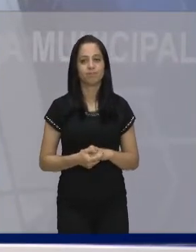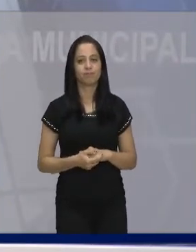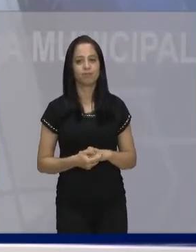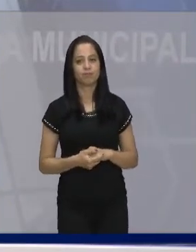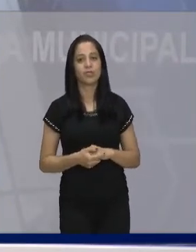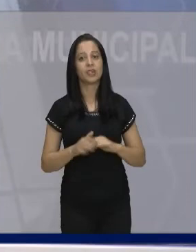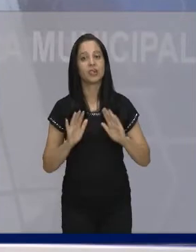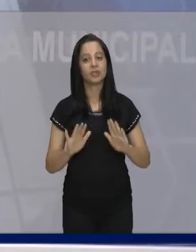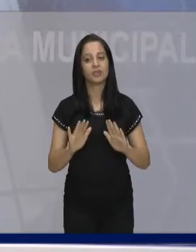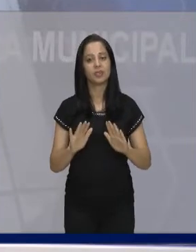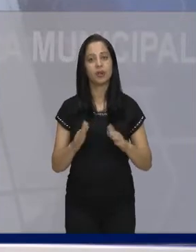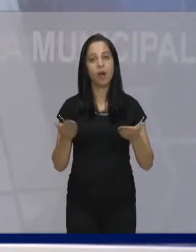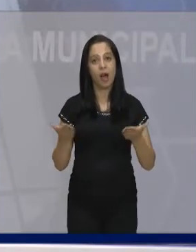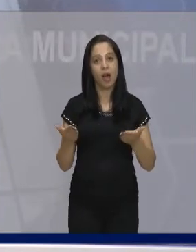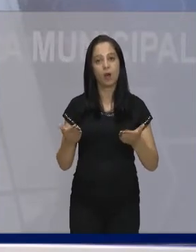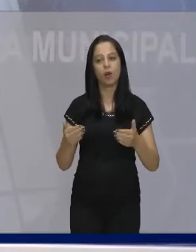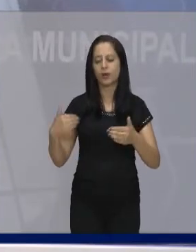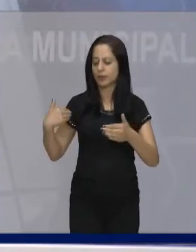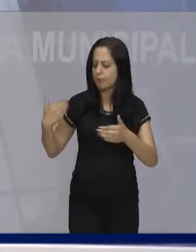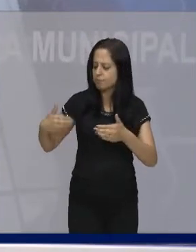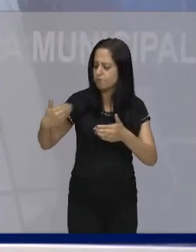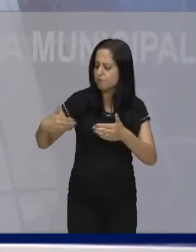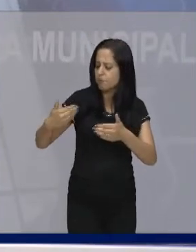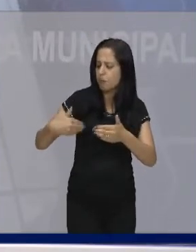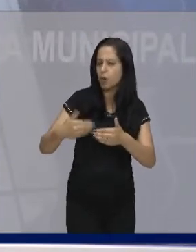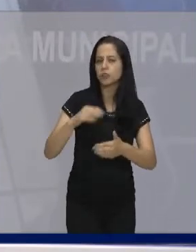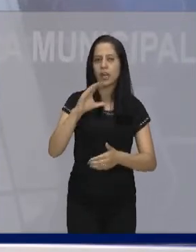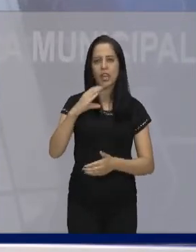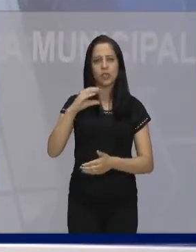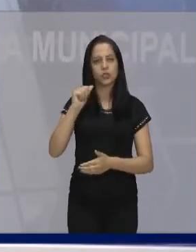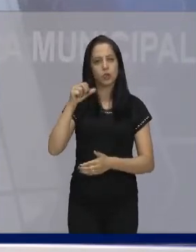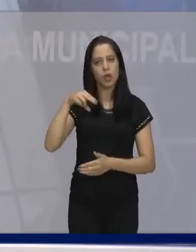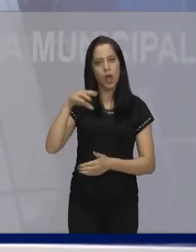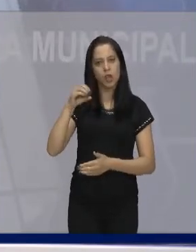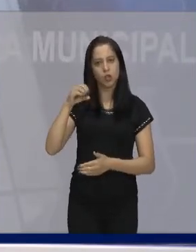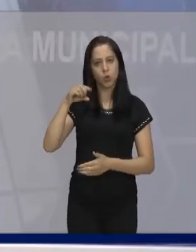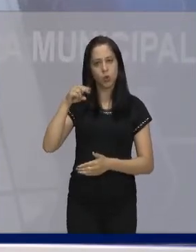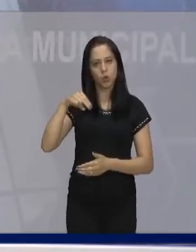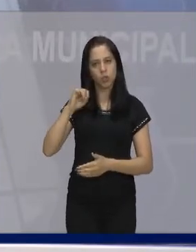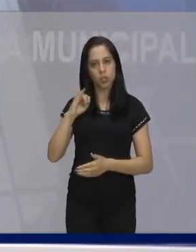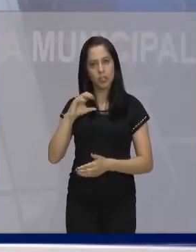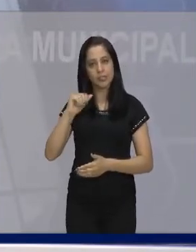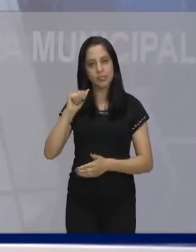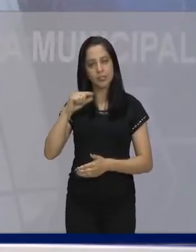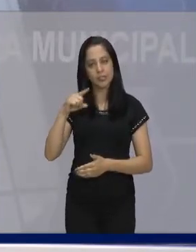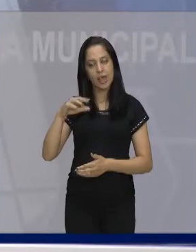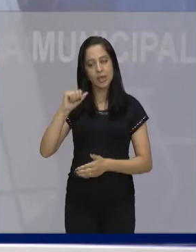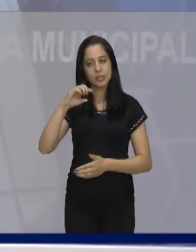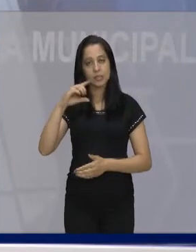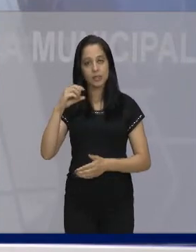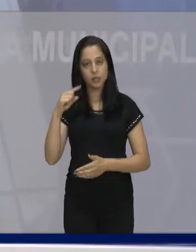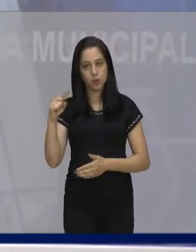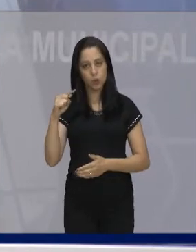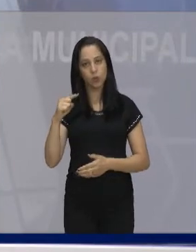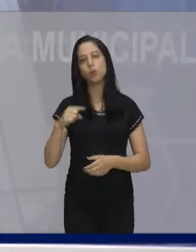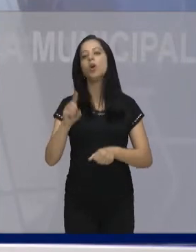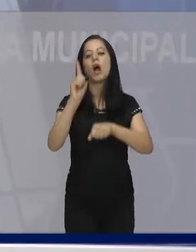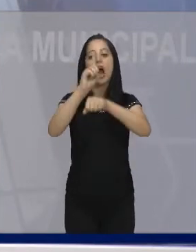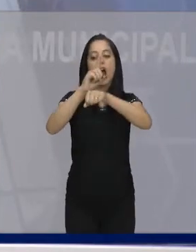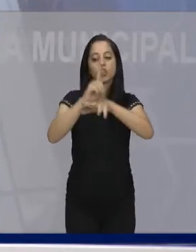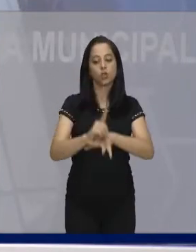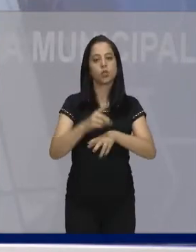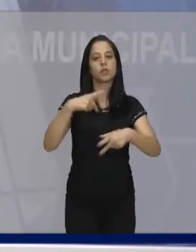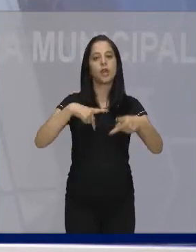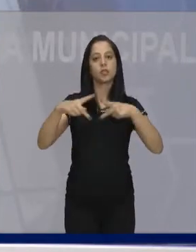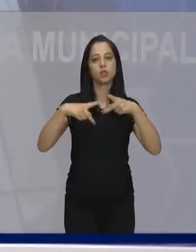Seu processo de canonização foi aberto pela Diocese de São José dos Campos. O processo encontra-se em Roma. Sobre